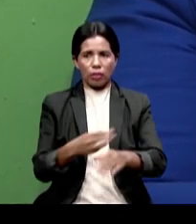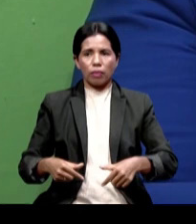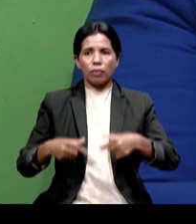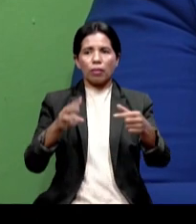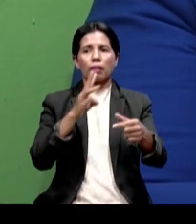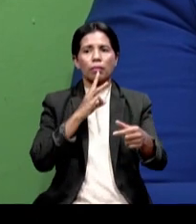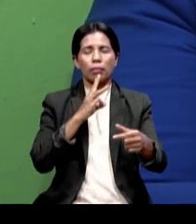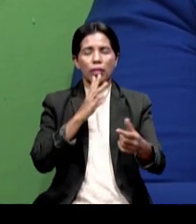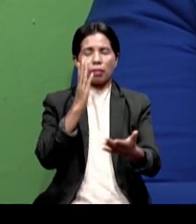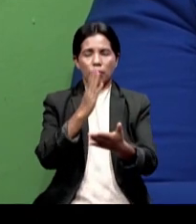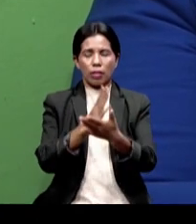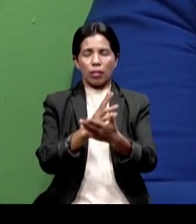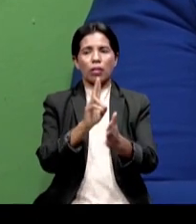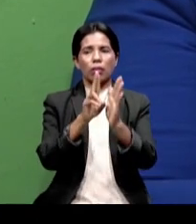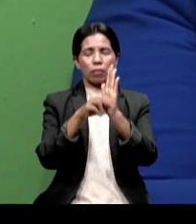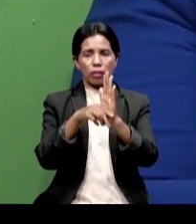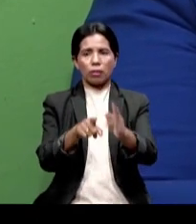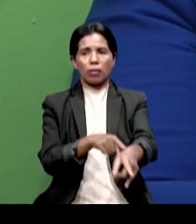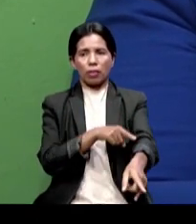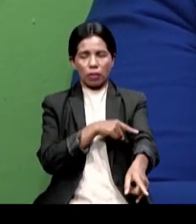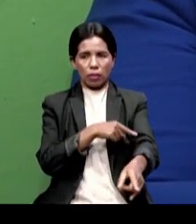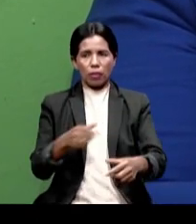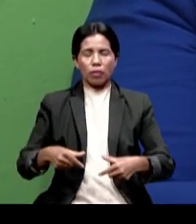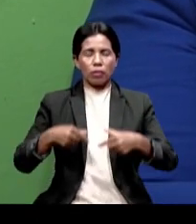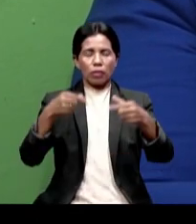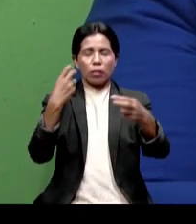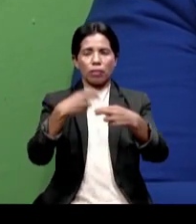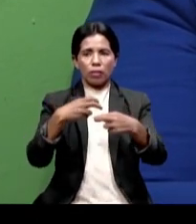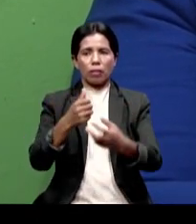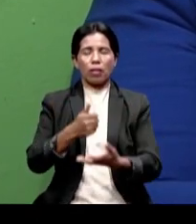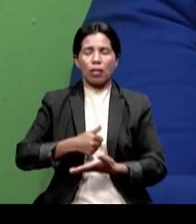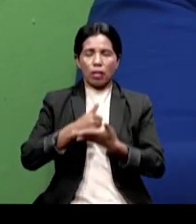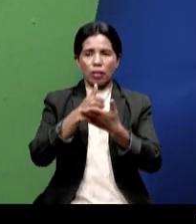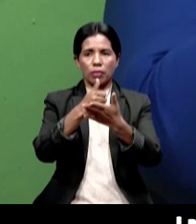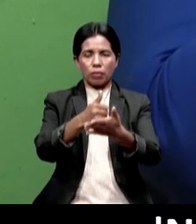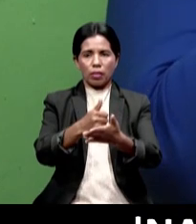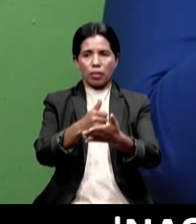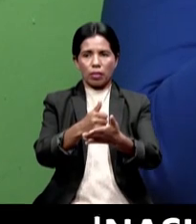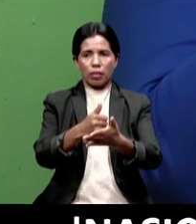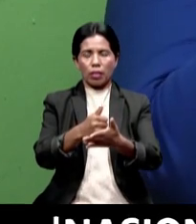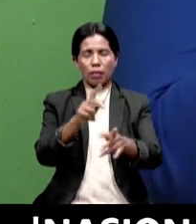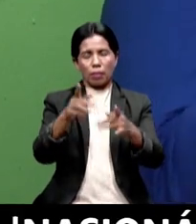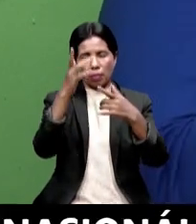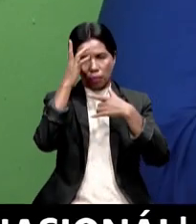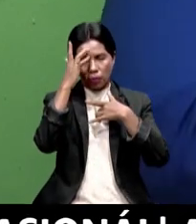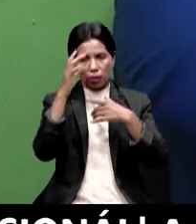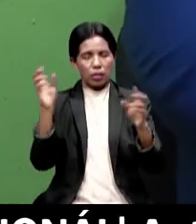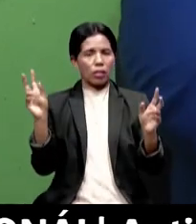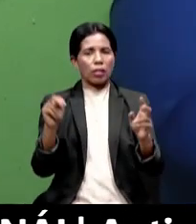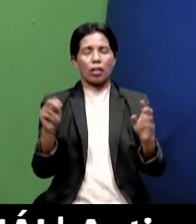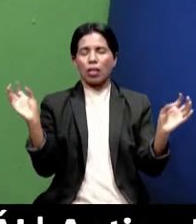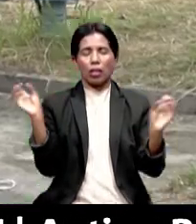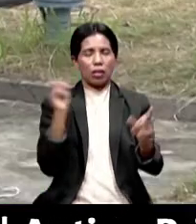be para ba horas ne be mak naru por o impacto do atendimento para paciente e da la los.